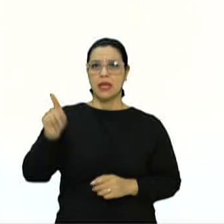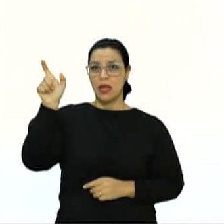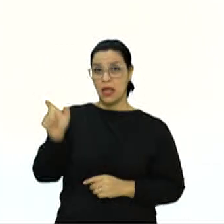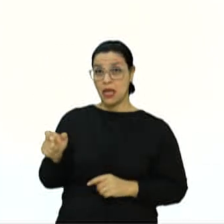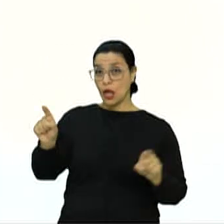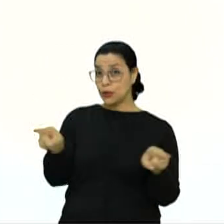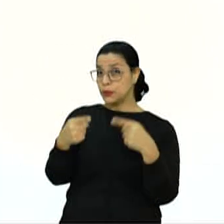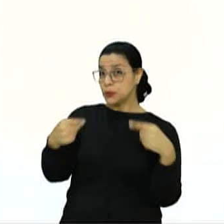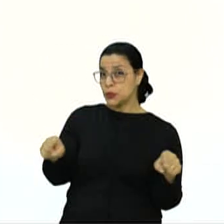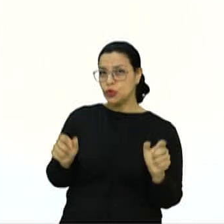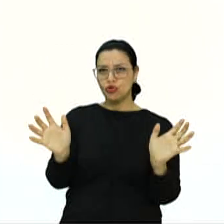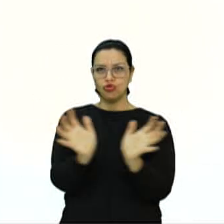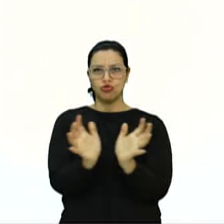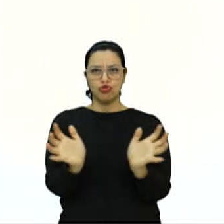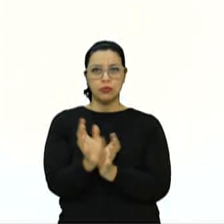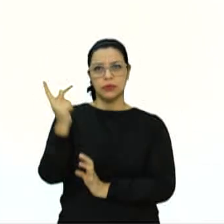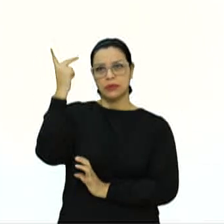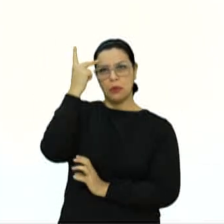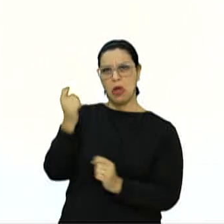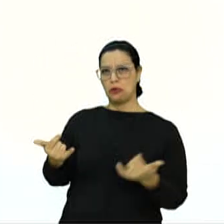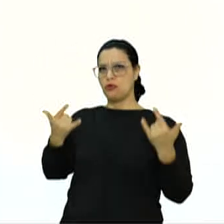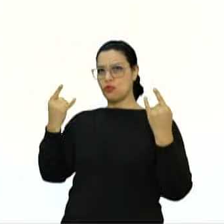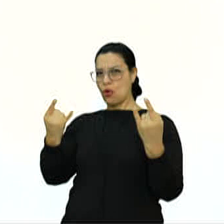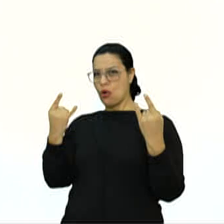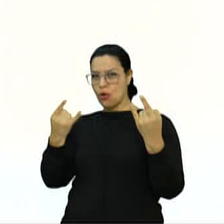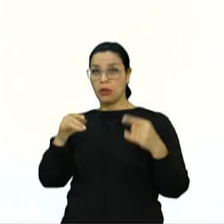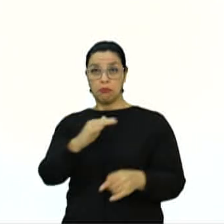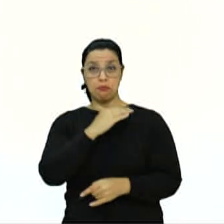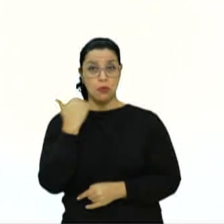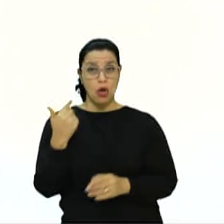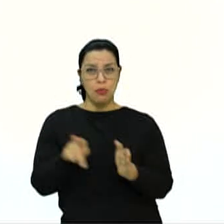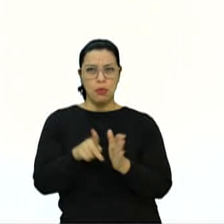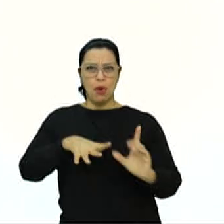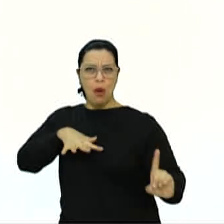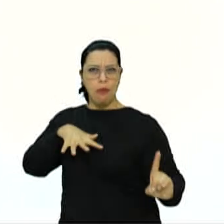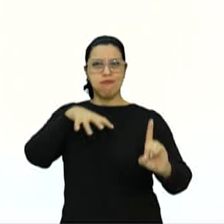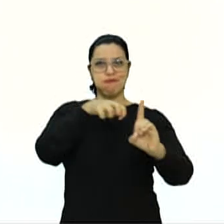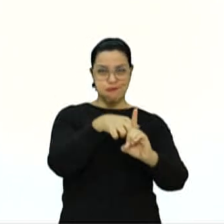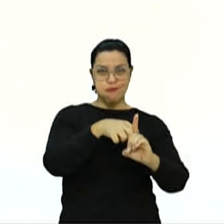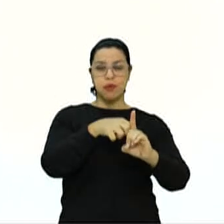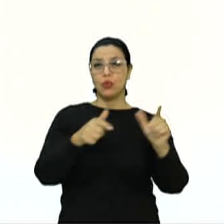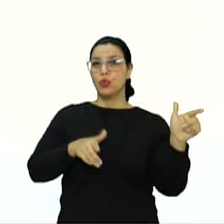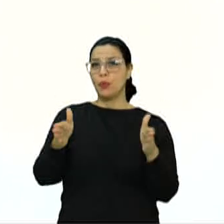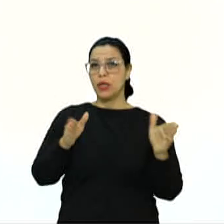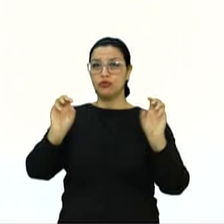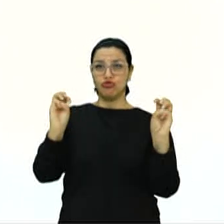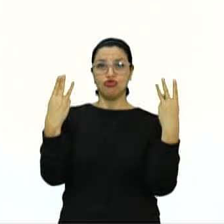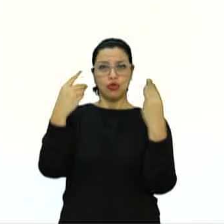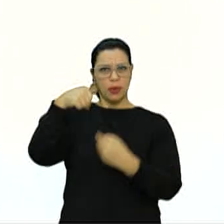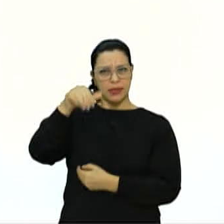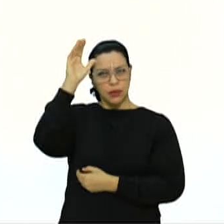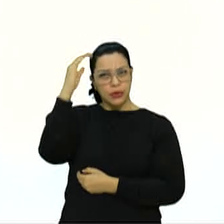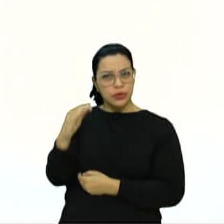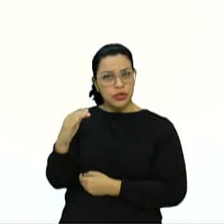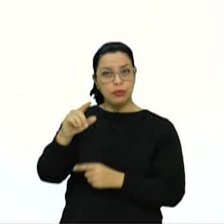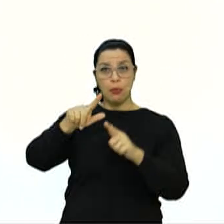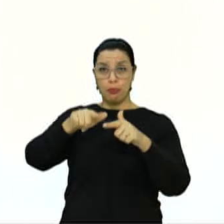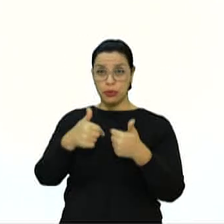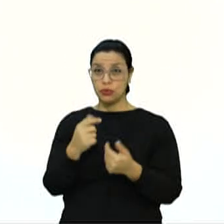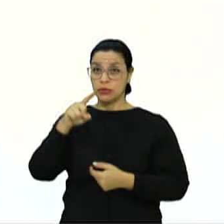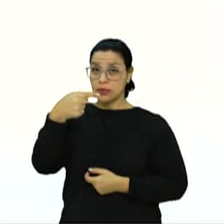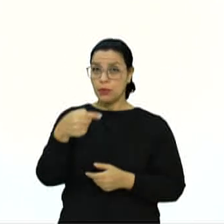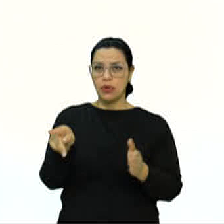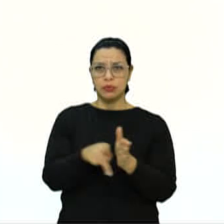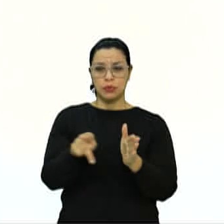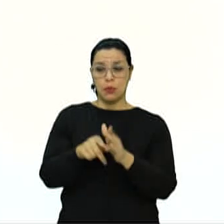um músico da banda paulistana de rock que morreu num acidente durante um show em Curitiba e,